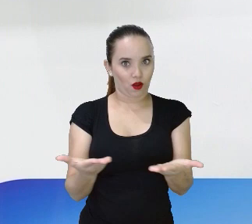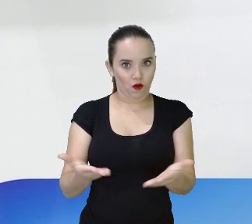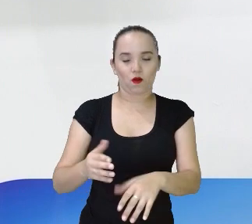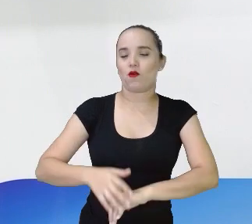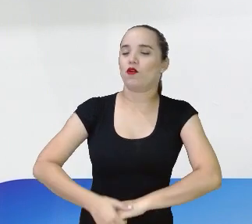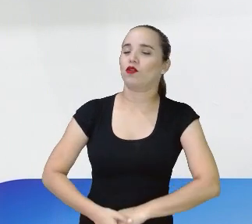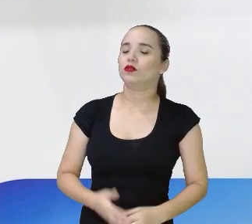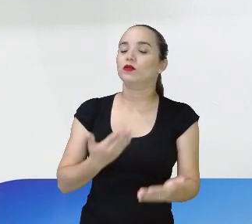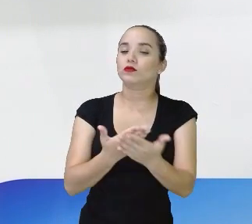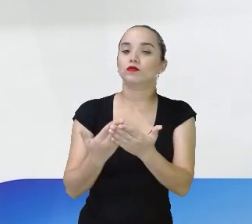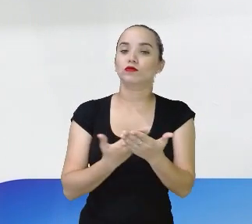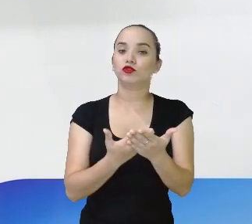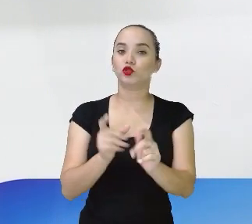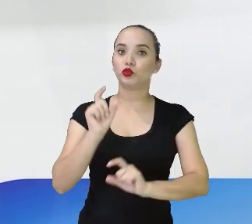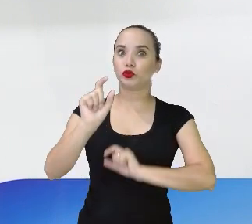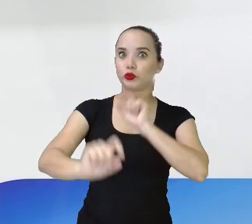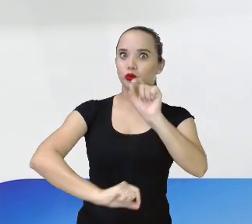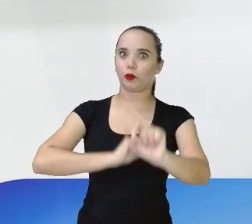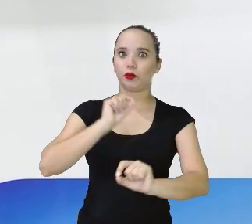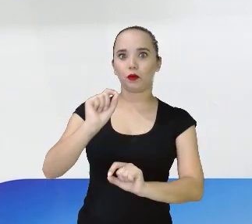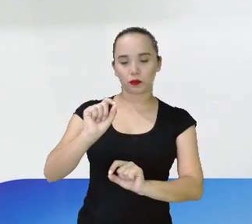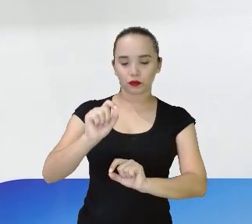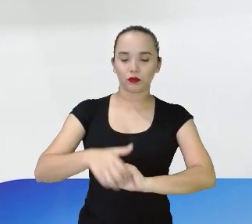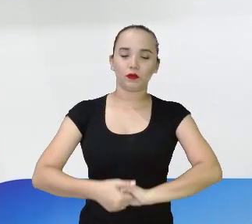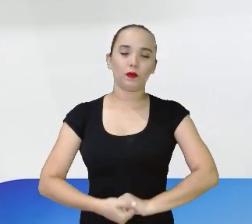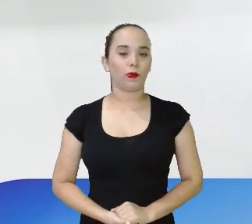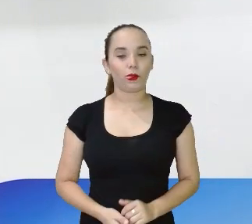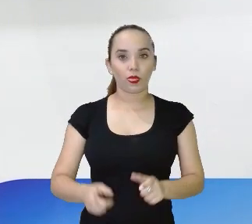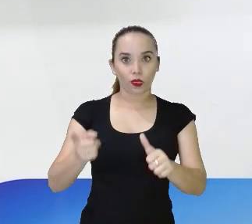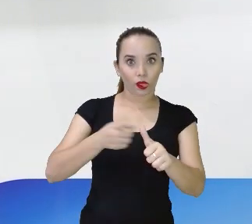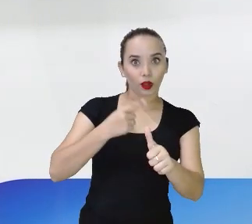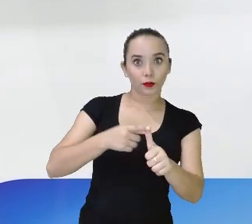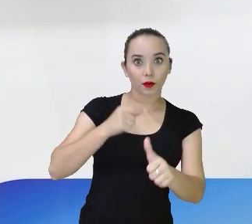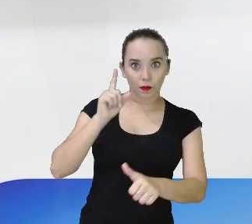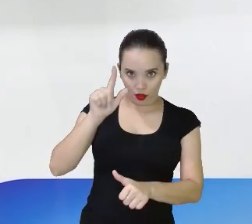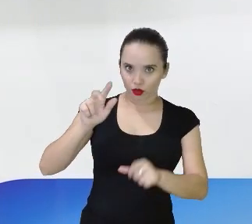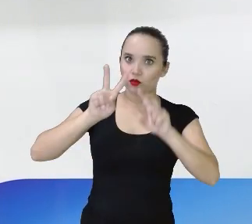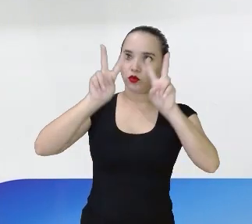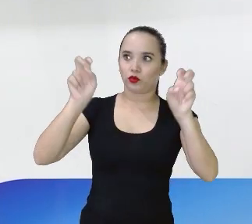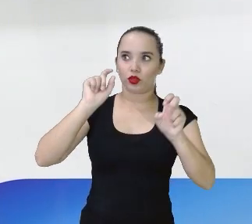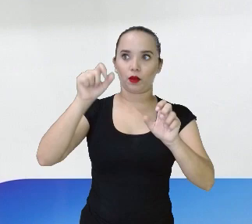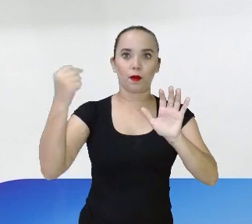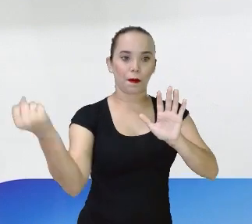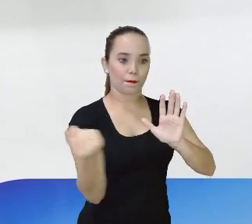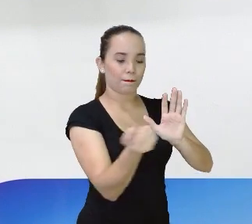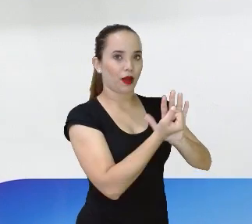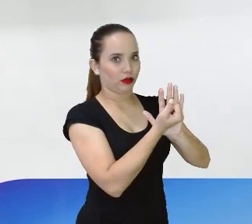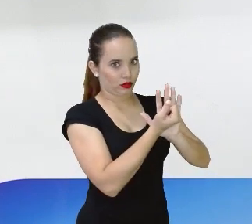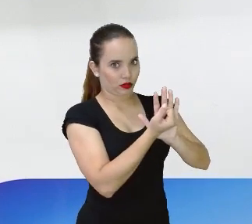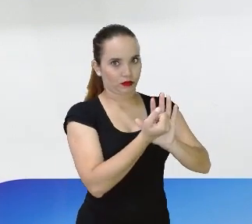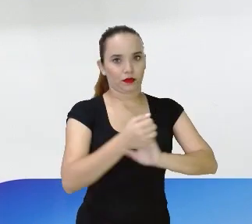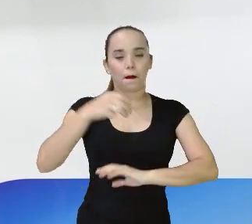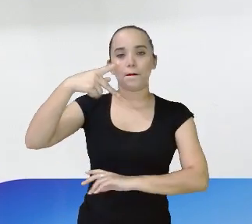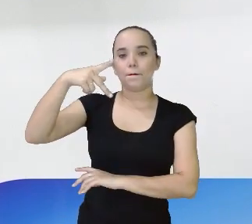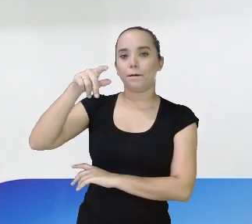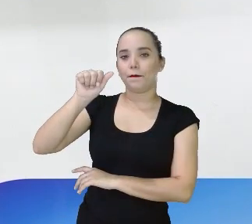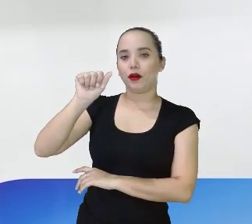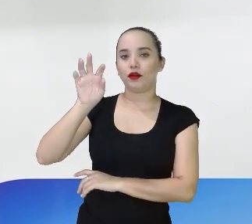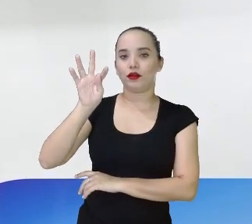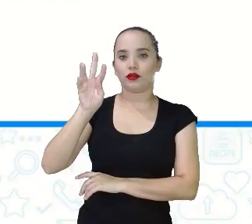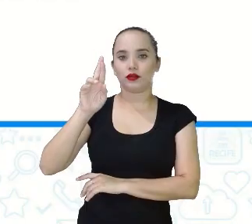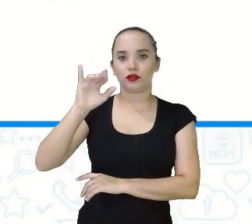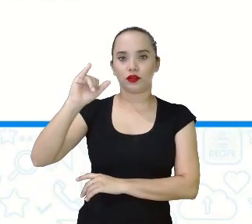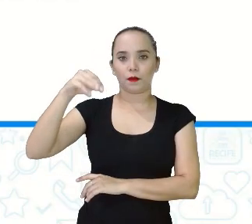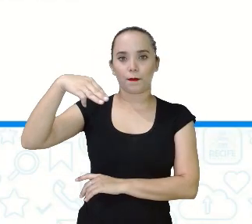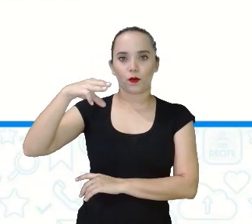gente vai trabalhar. Primeiro, vamos falar, já que o tema da aula é patrimônio, né? Vamos saber o que é um